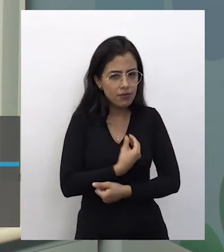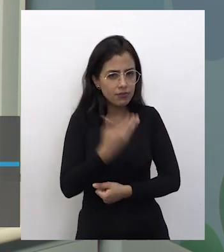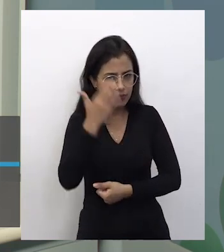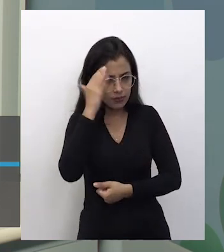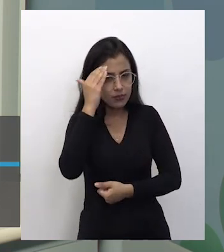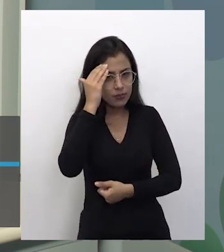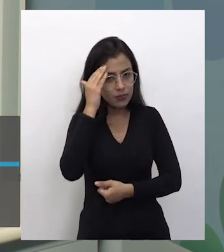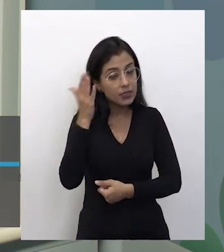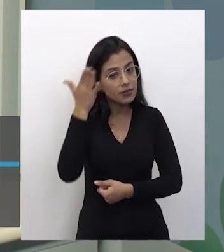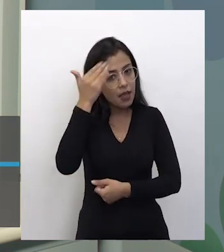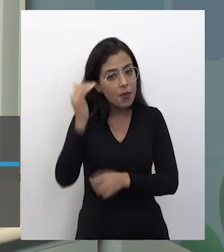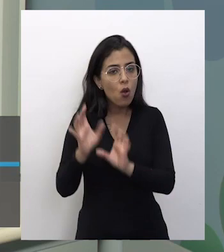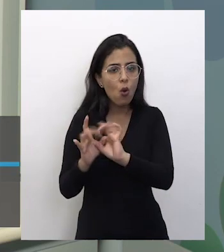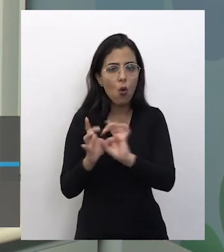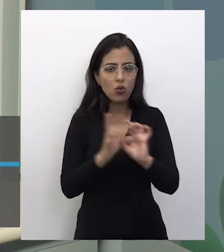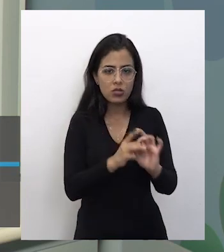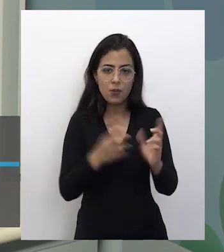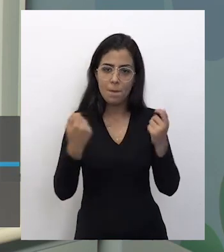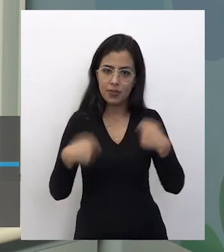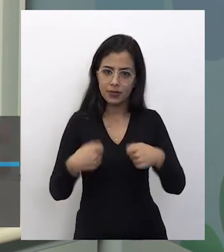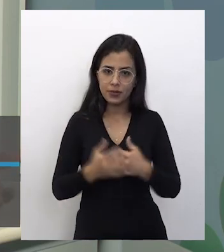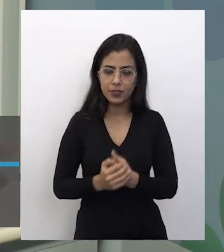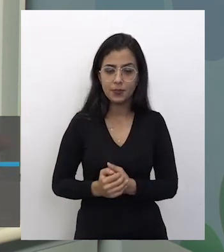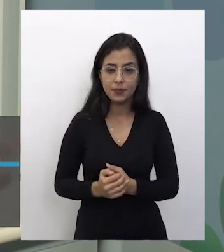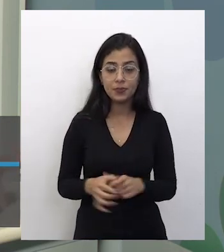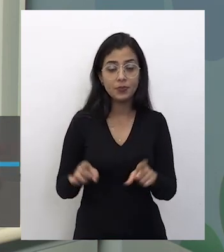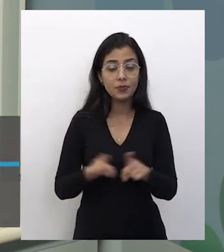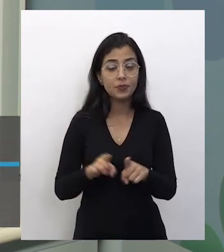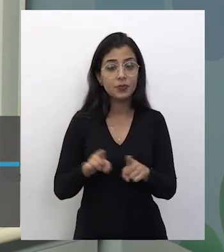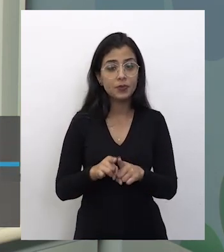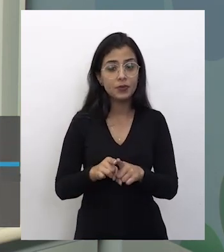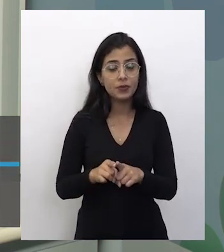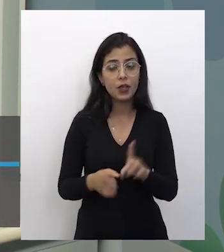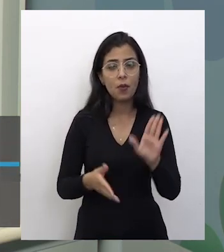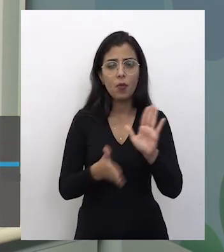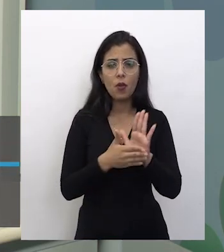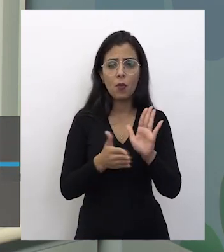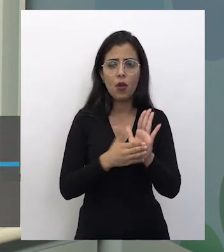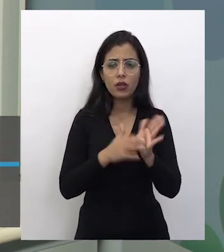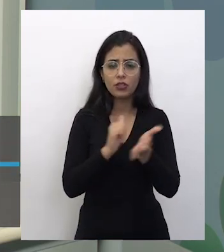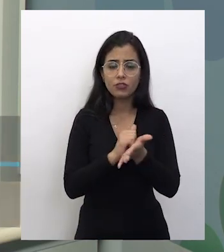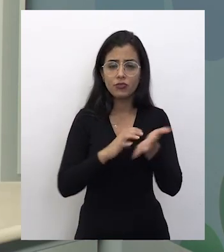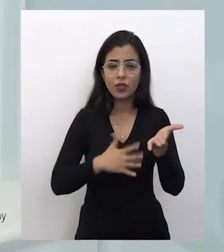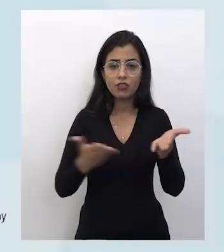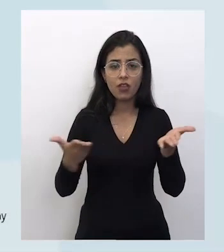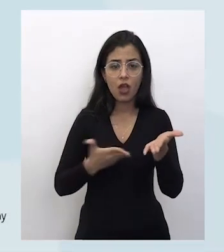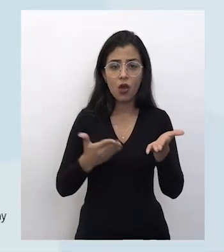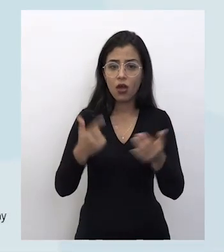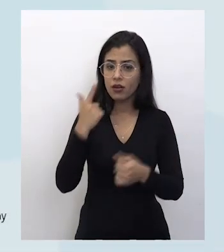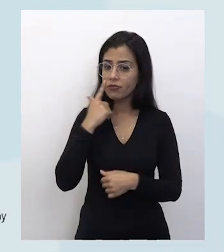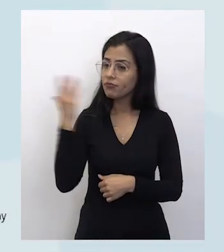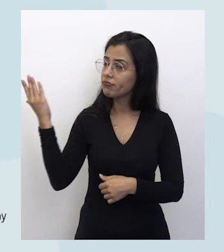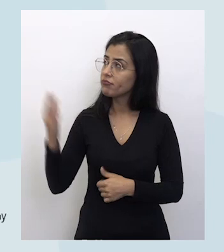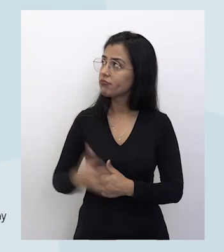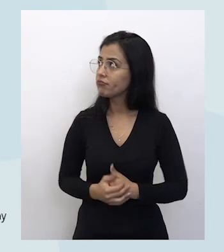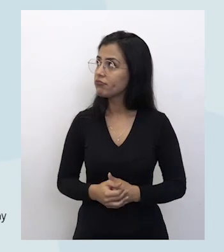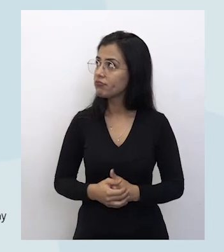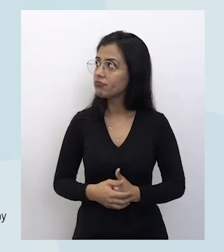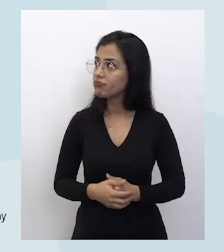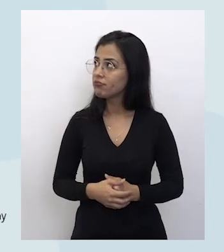saber esse contexto, tá? E por último, como proposta de atividade, eu deixo aí para vocês algo importante, até que teve